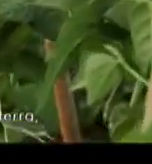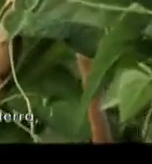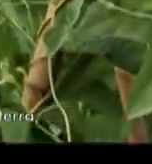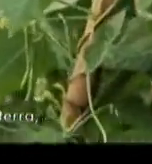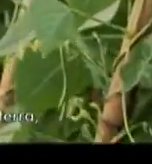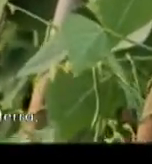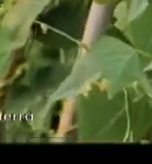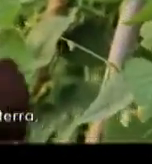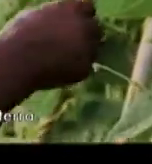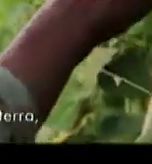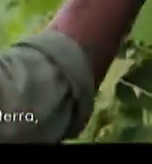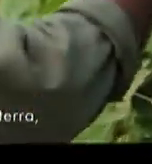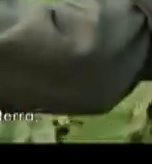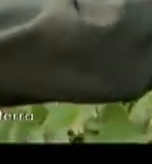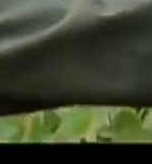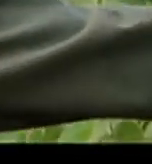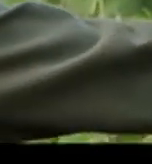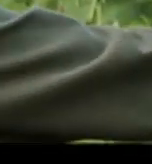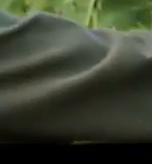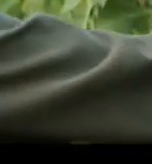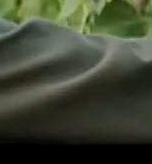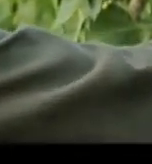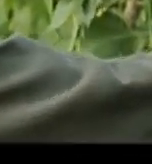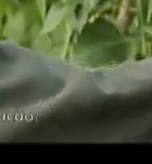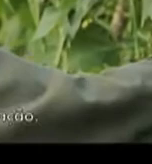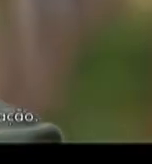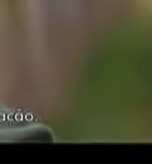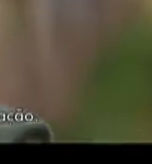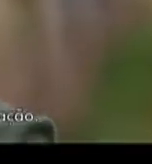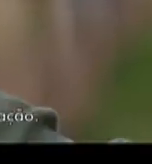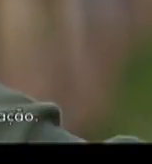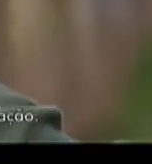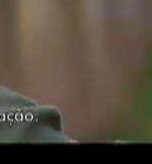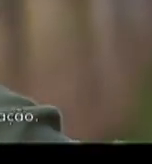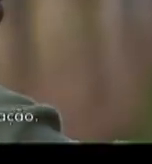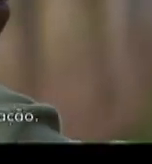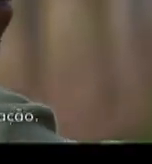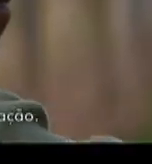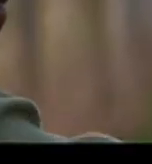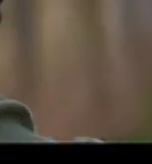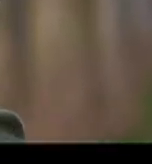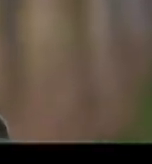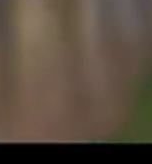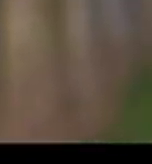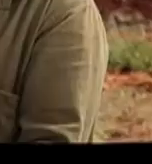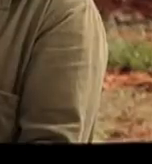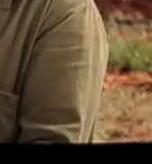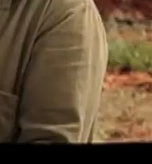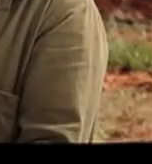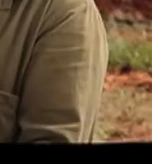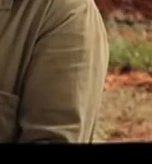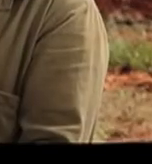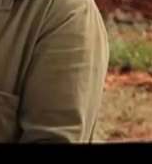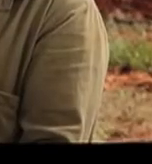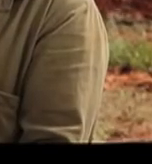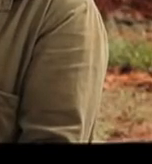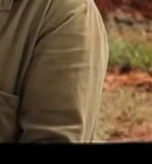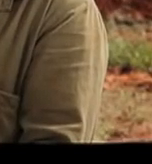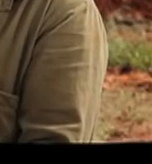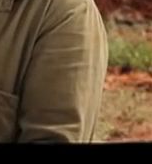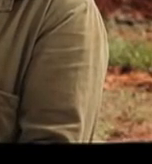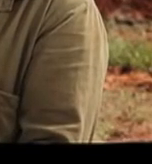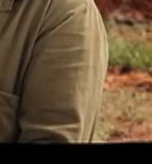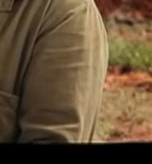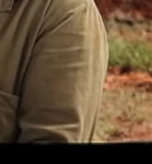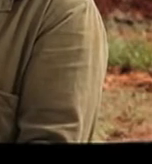assim para fora e eu via muita terra, né? Mas a terra não era minha, eu trabalhava, mas não podia fazer uma plantação. E sempre naquela ideia, será que eu nunca